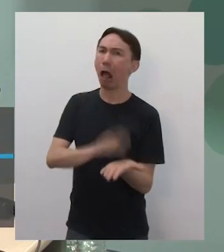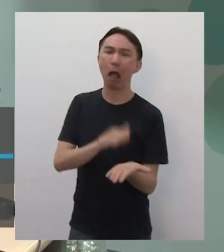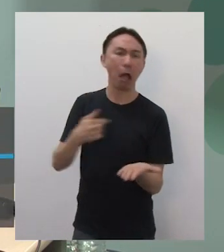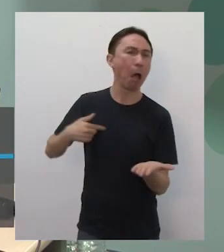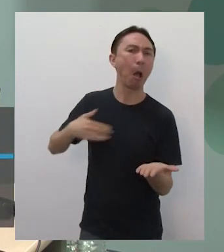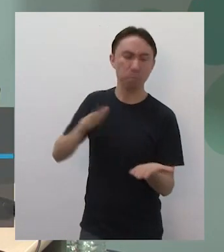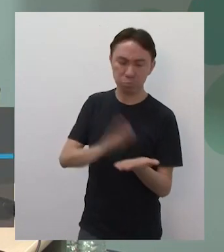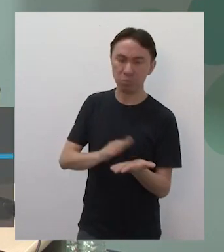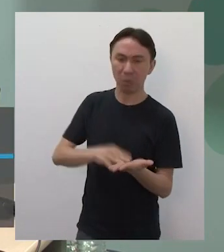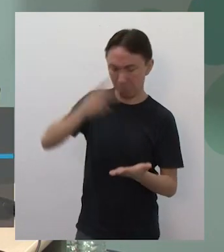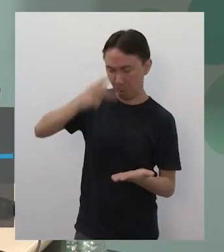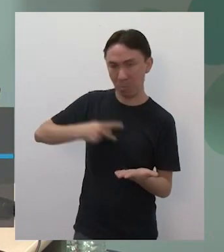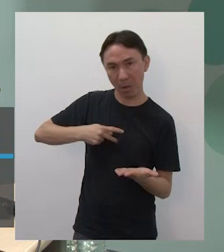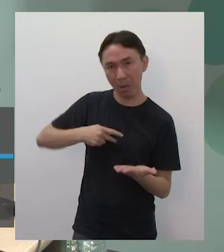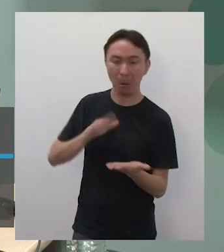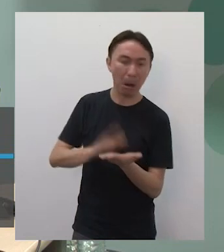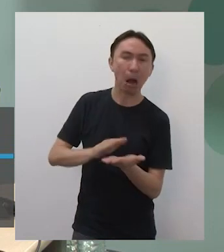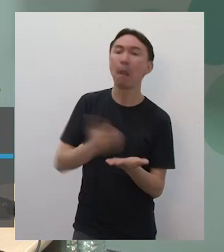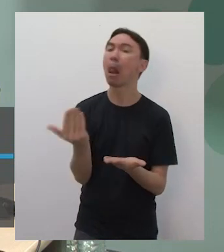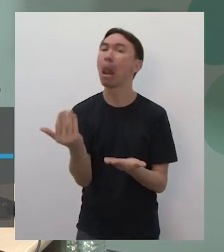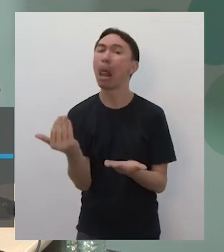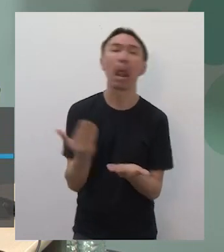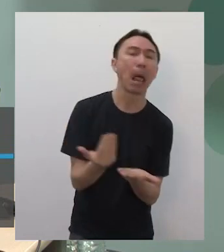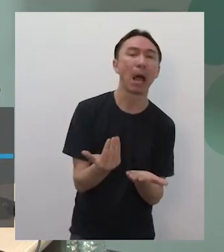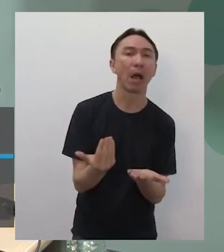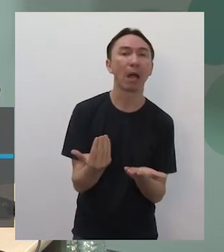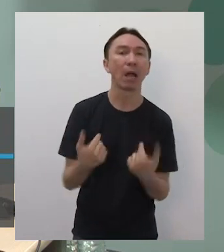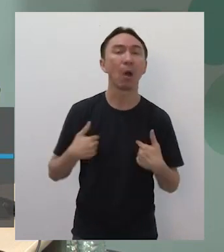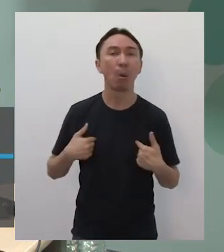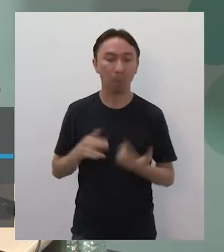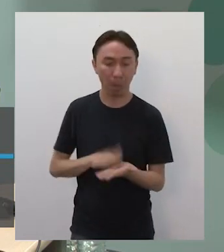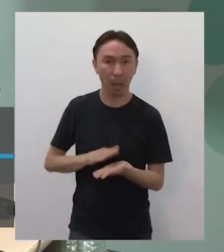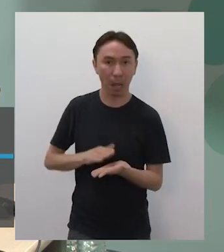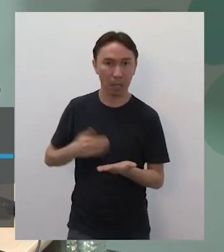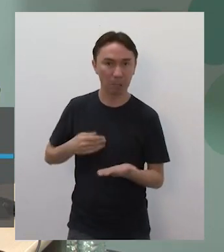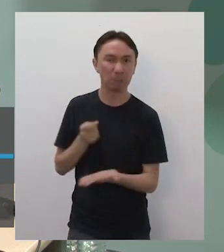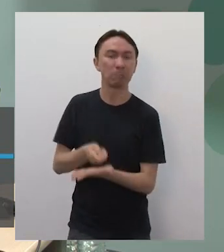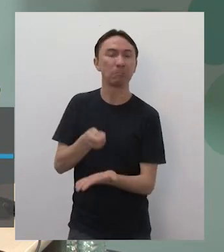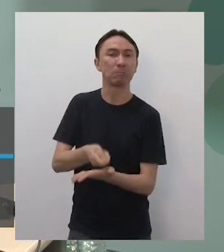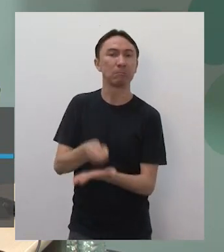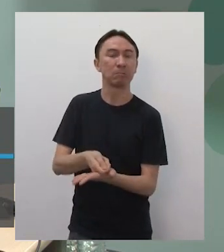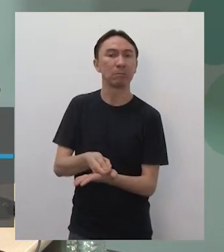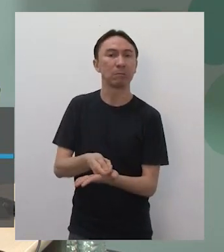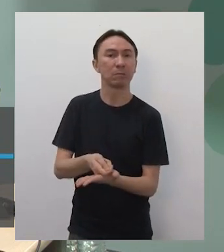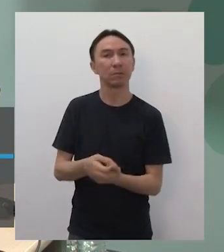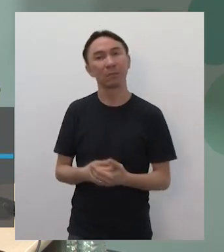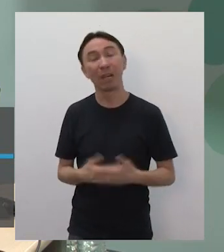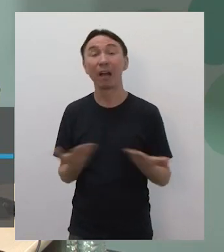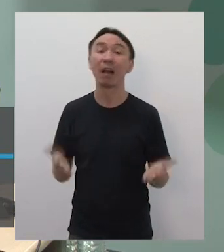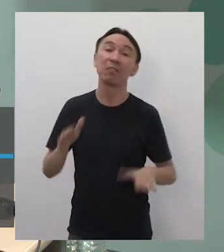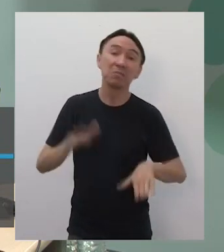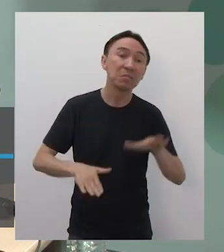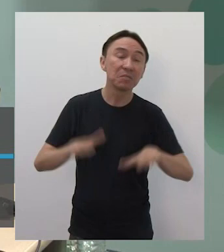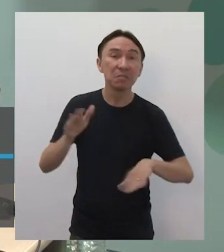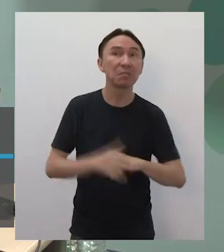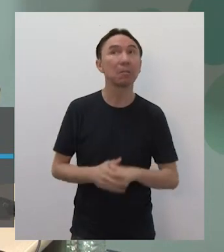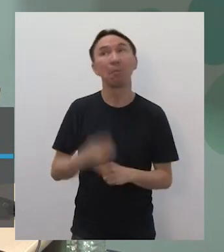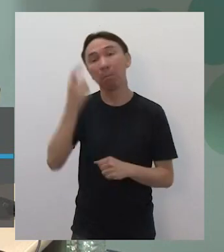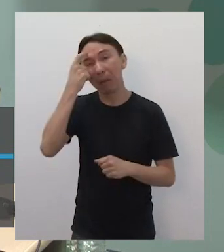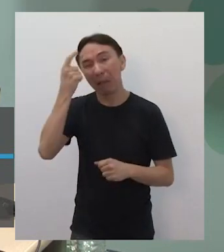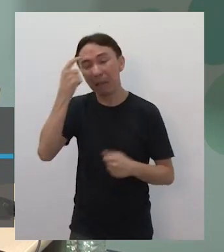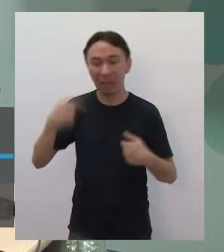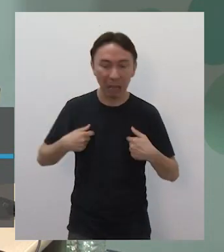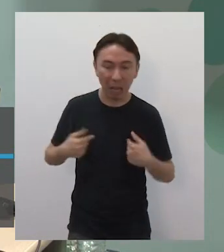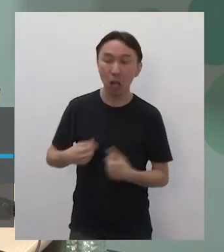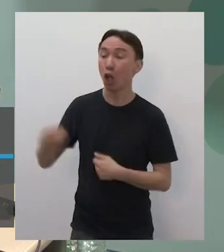tão exigente com o outro, né? Como é que eu não sou tão exigente assim? Porque às vezes eu tenho a ideia de que eu quero uma abertura ao novo, que a pessoa